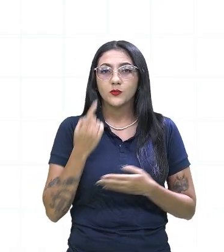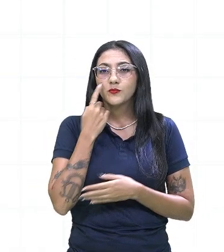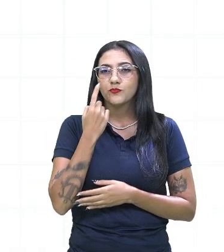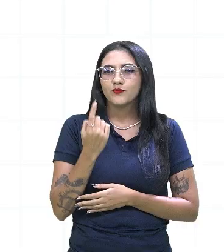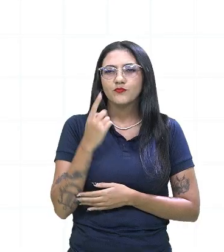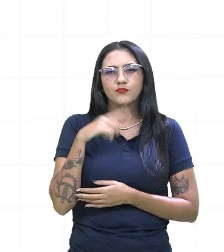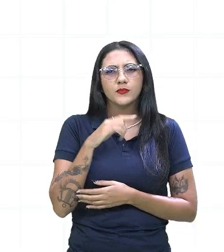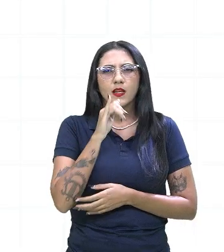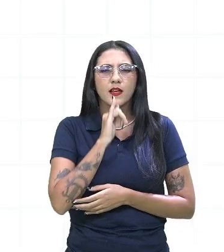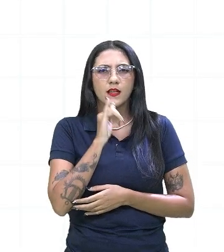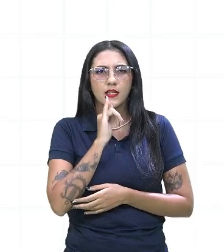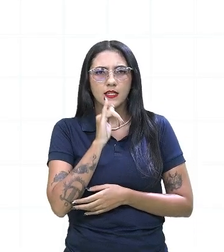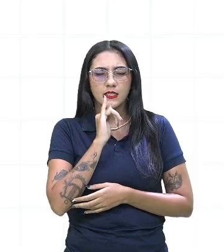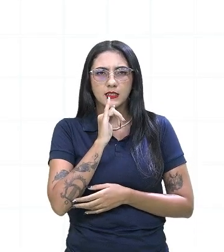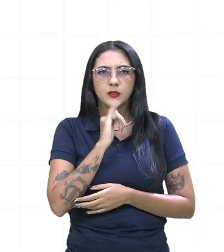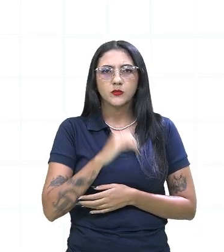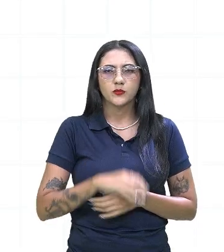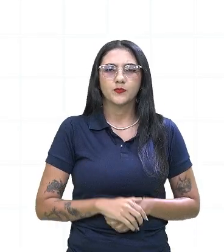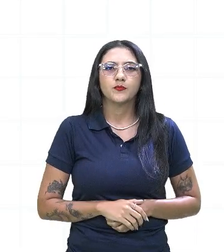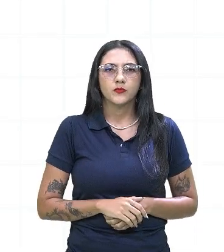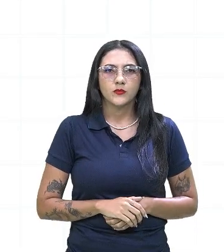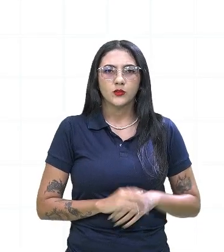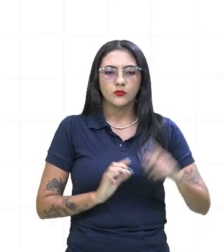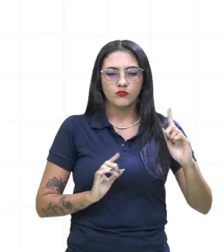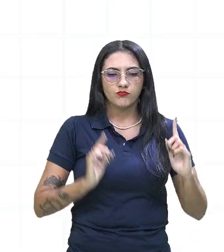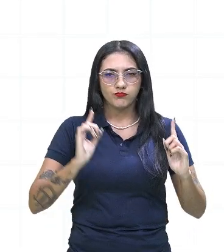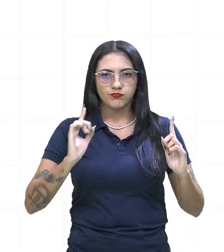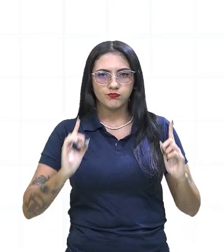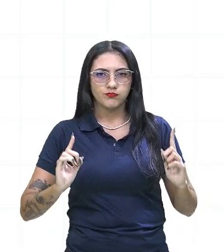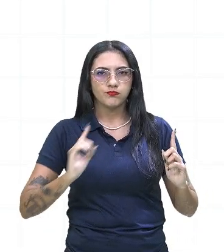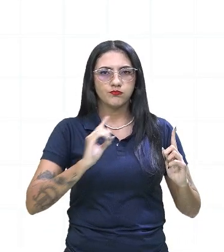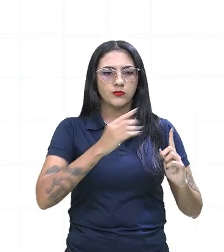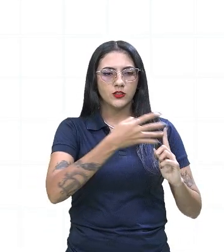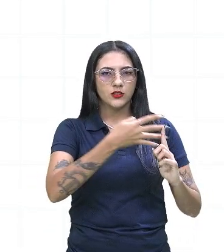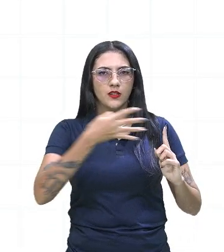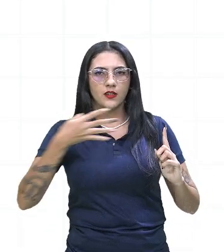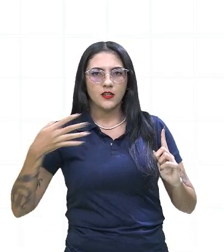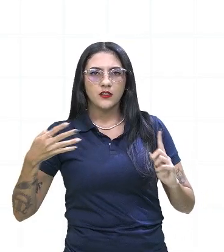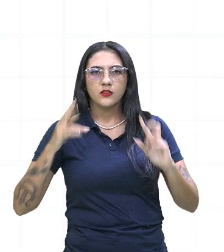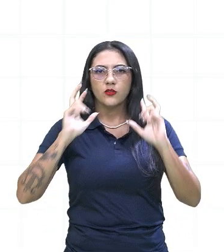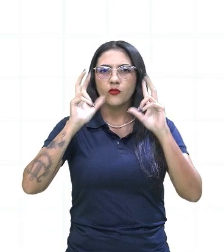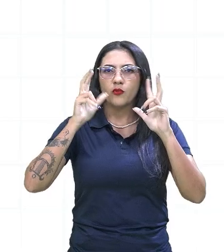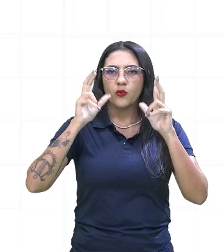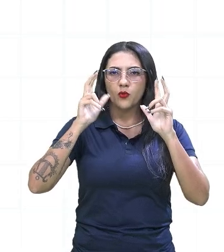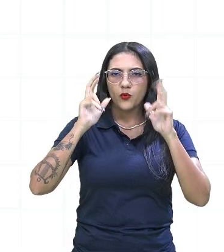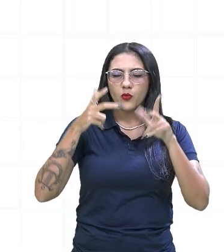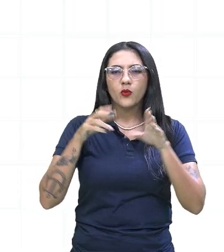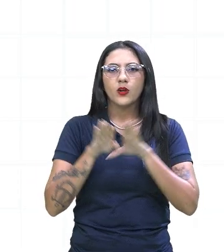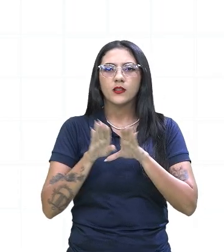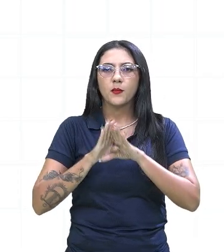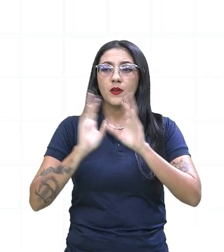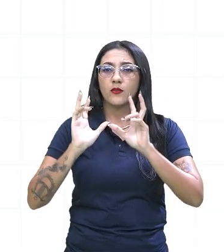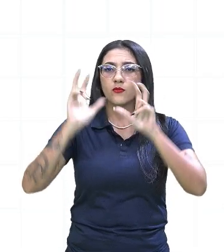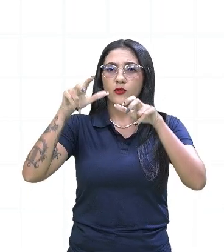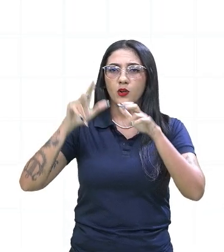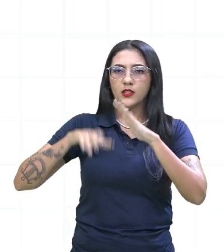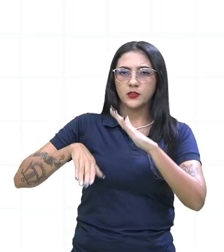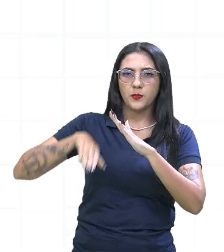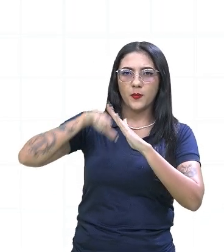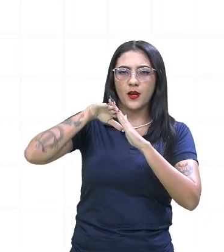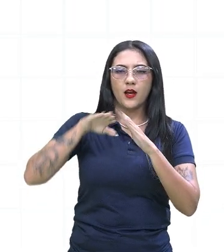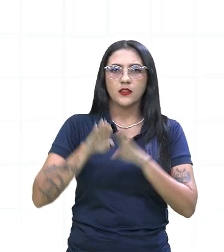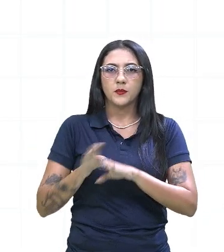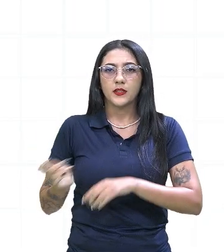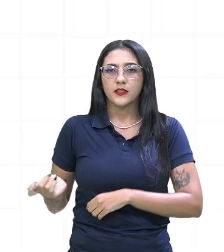de esporte, nós vimos que tem os esportes de rede, voleibol, vôlei de praia,